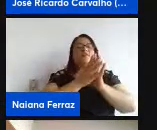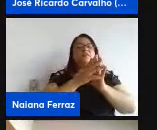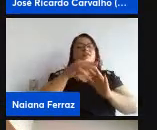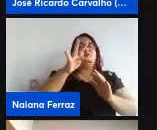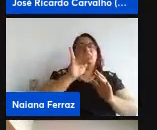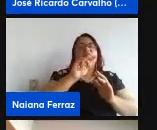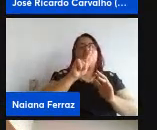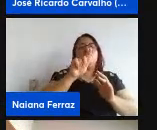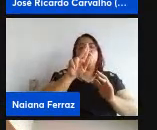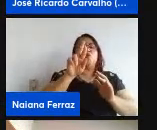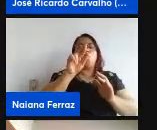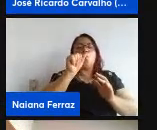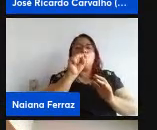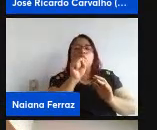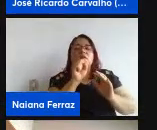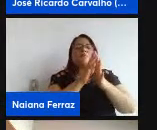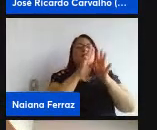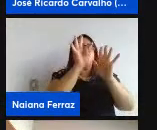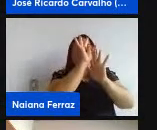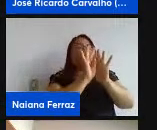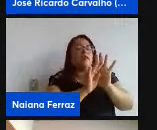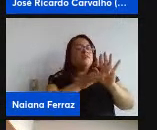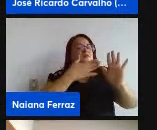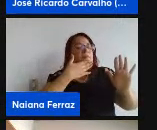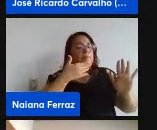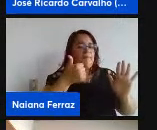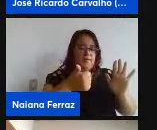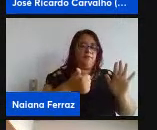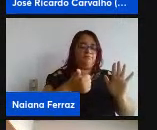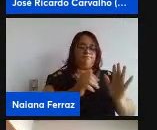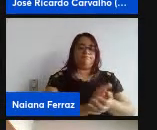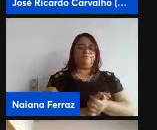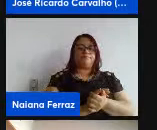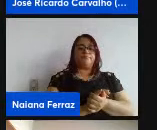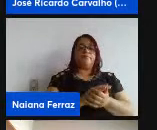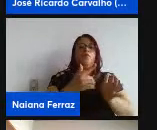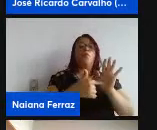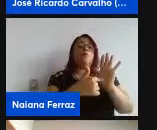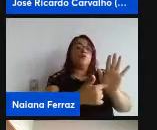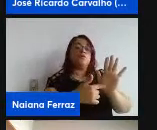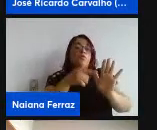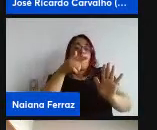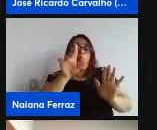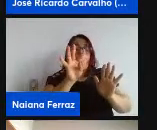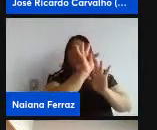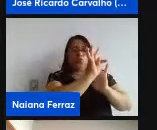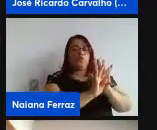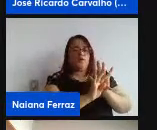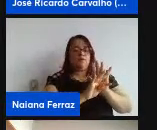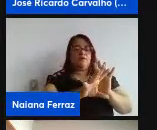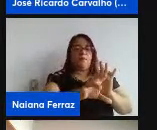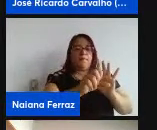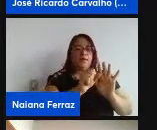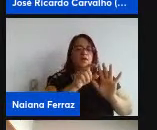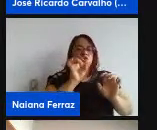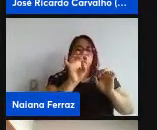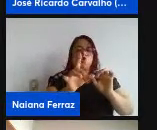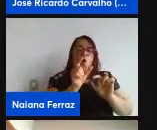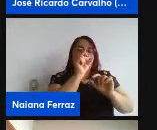agradável, né? Aqui eu tenho um outro texto, né, que eu peguei só uns trechozinhos